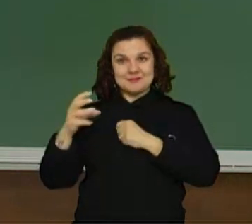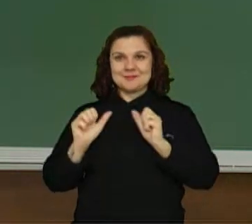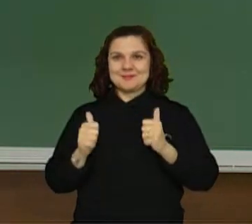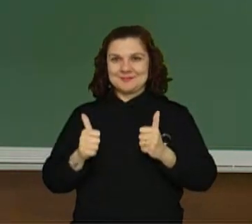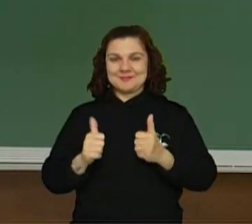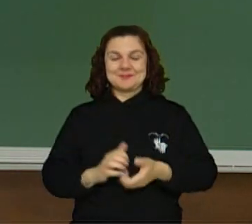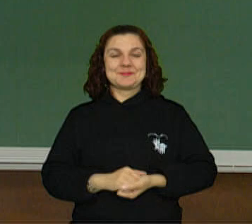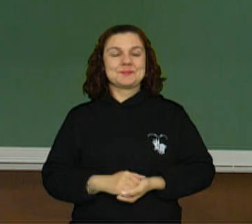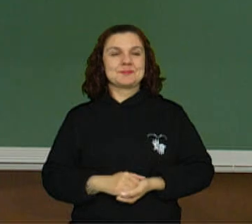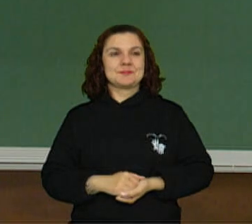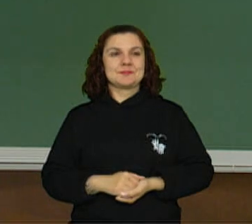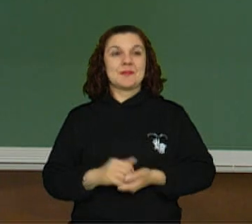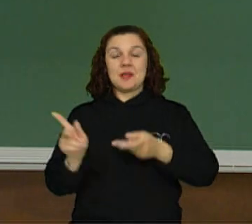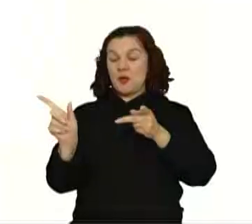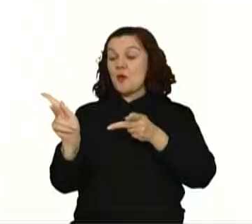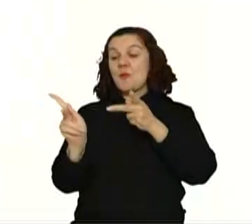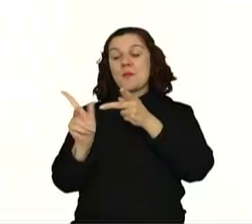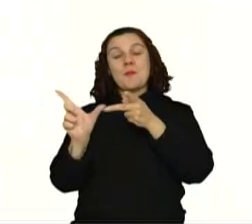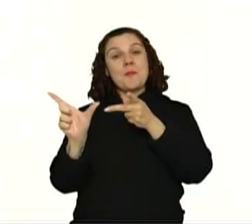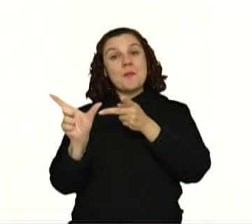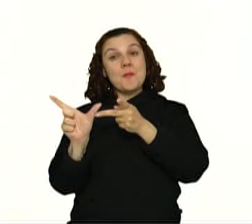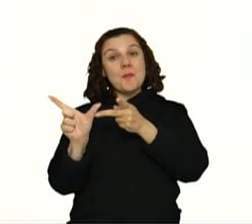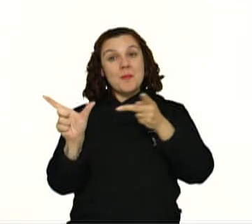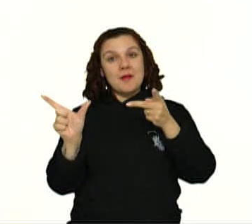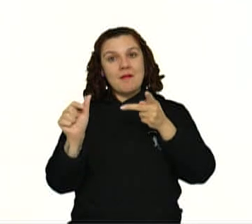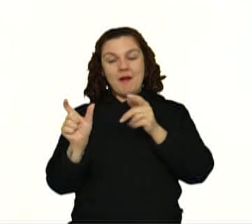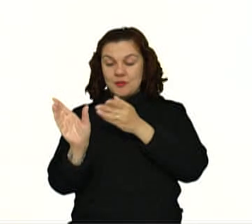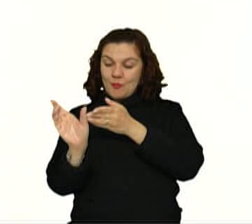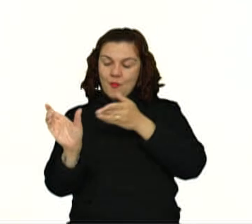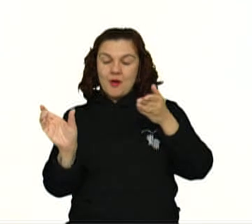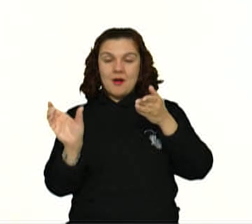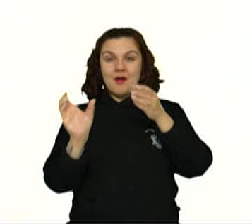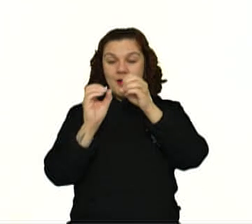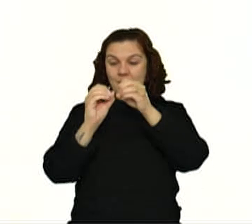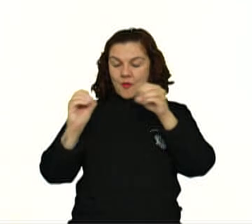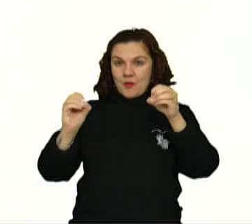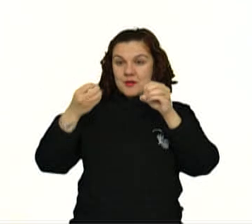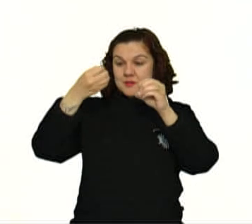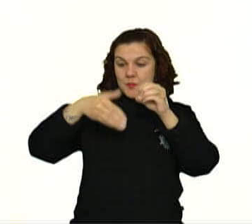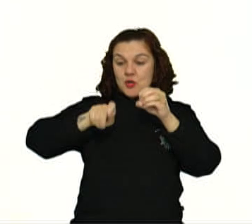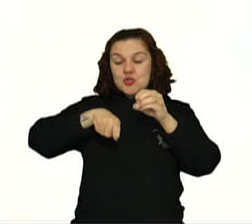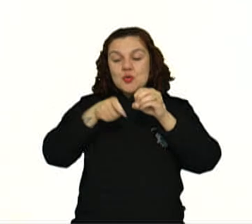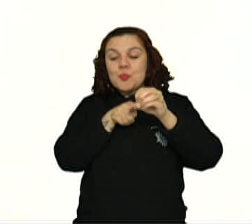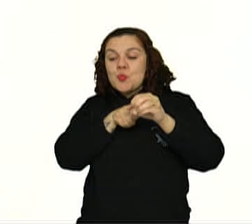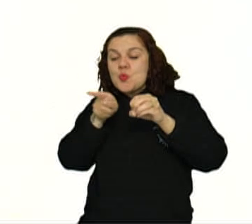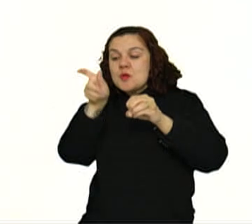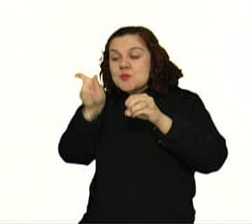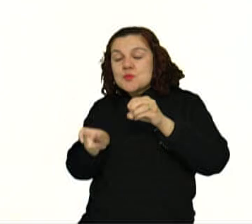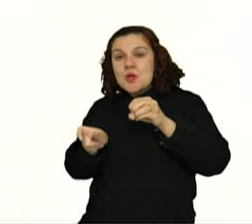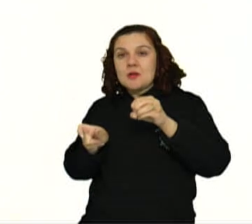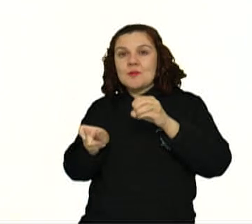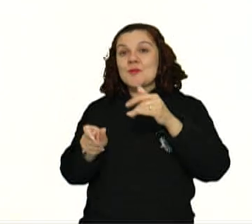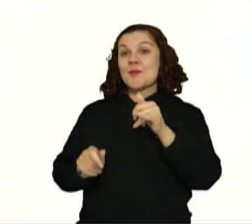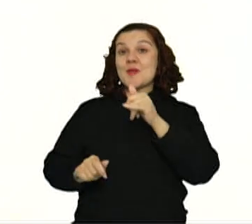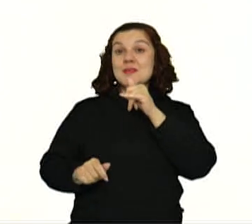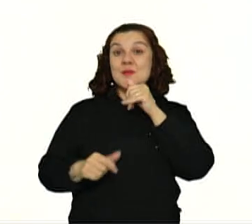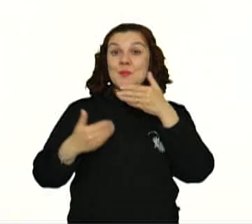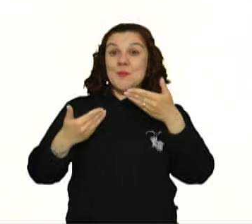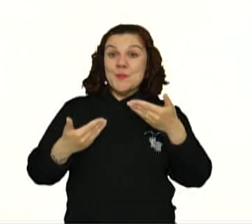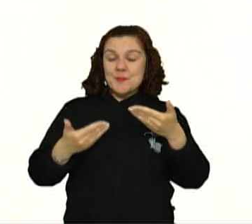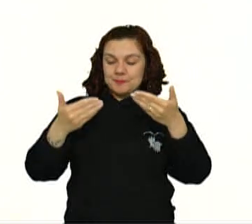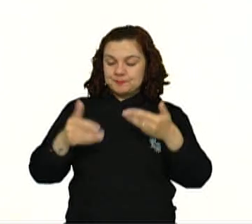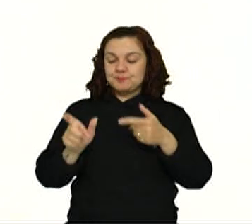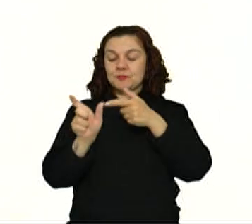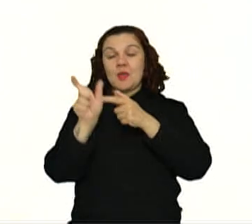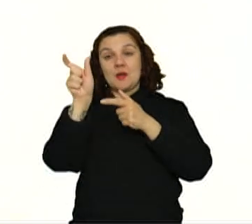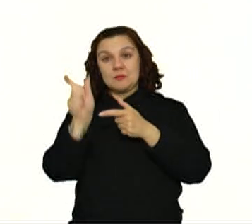Muito bem. Predicado é o termo da oração que contém uma declaração a respeito do sujeito. Assim, como